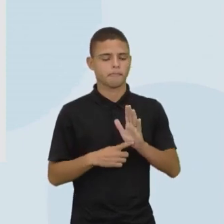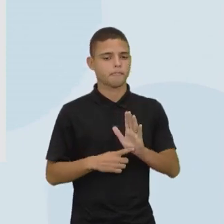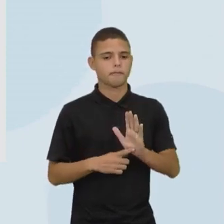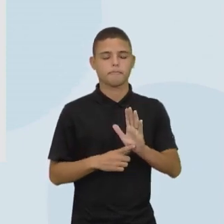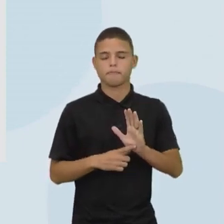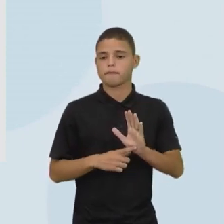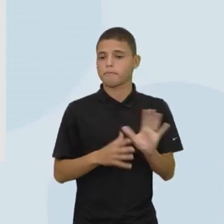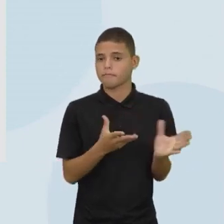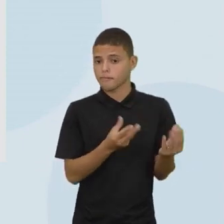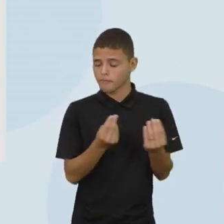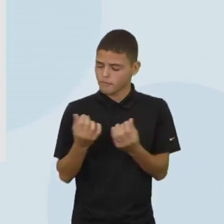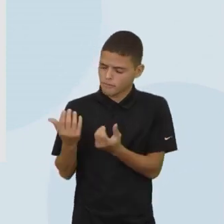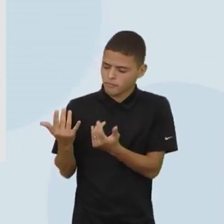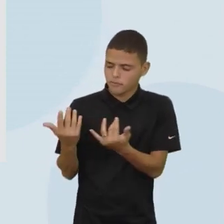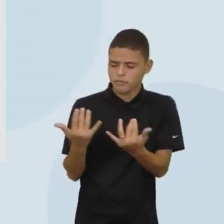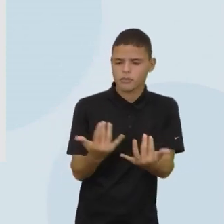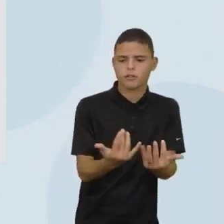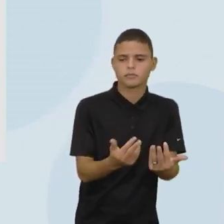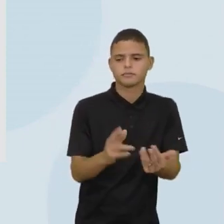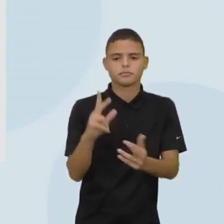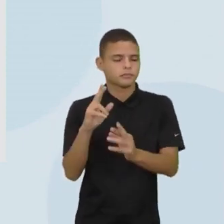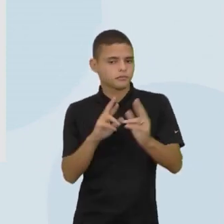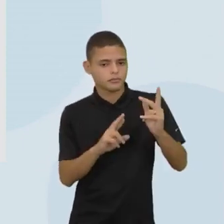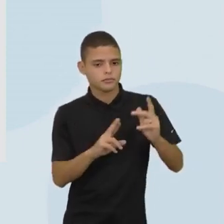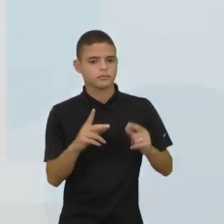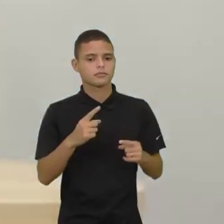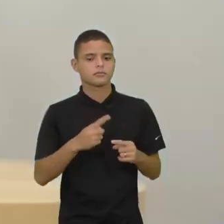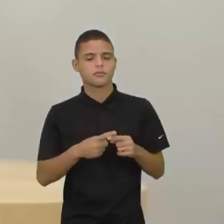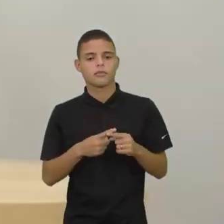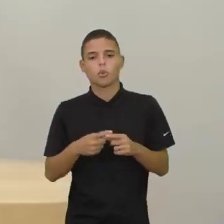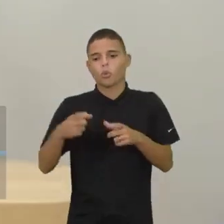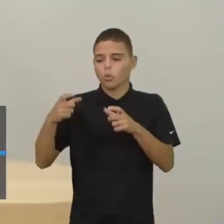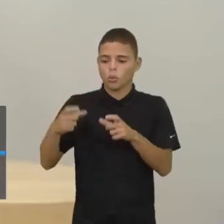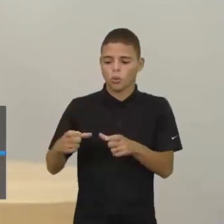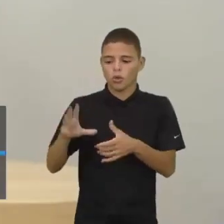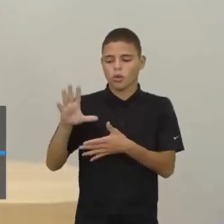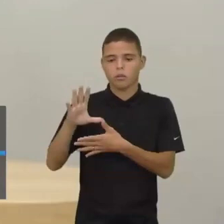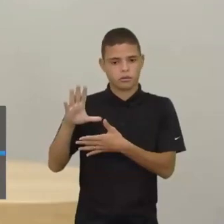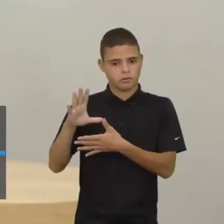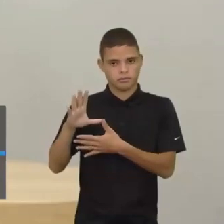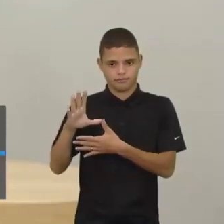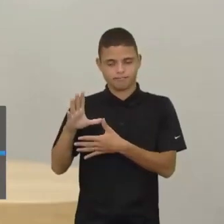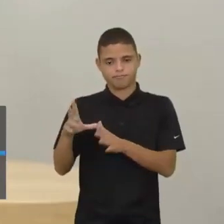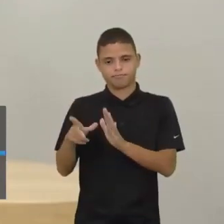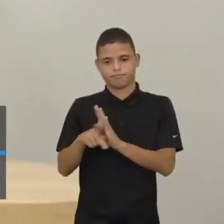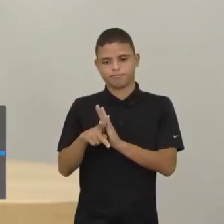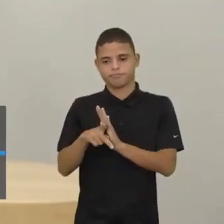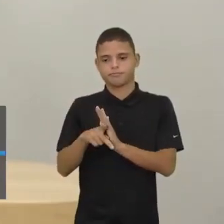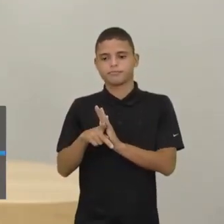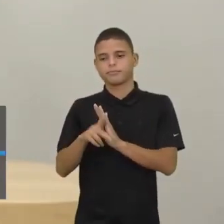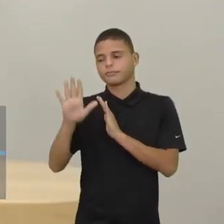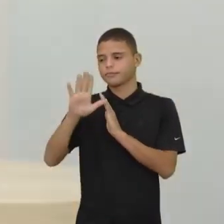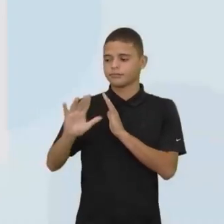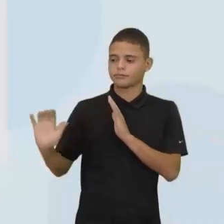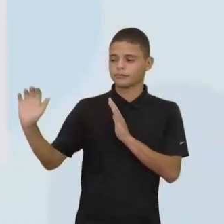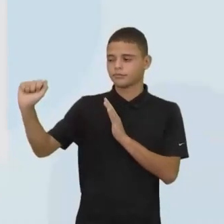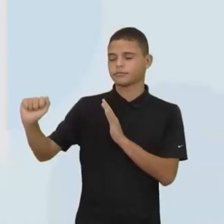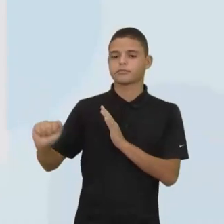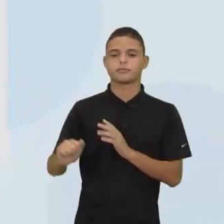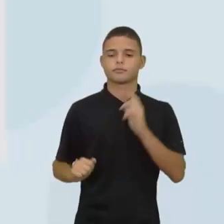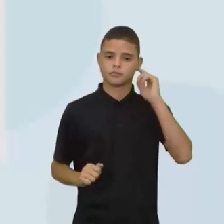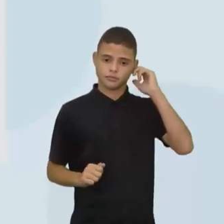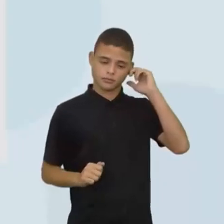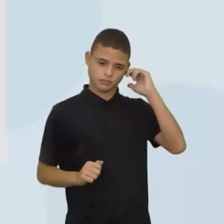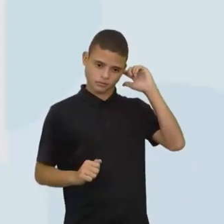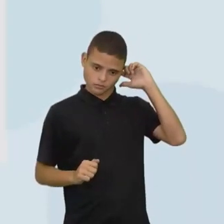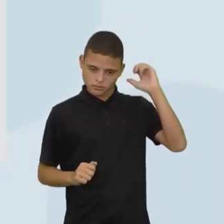variação de vegetação por causa principalmente da localidade da região aí do continente